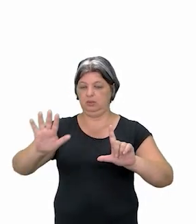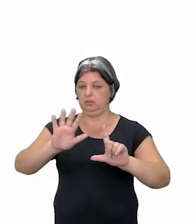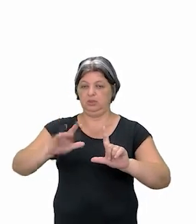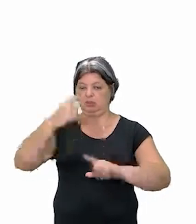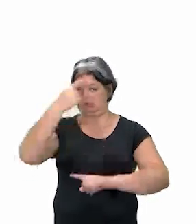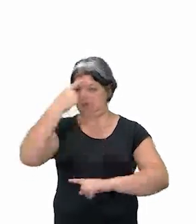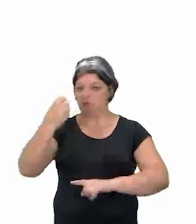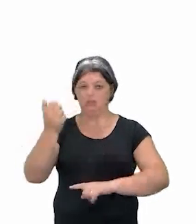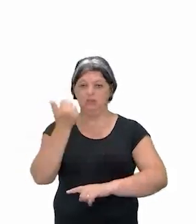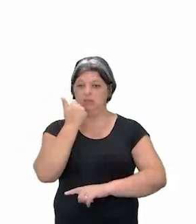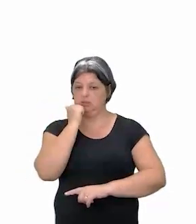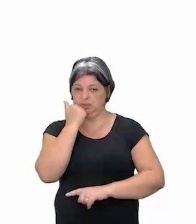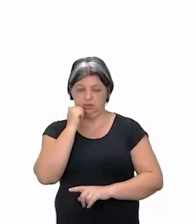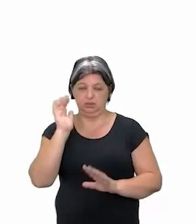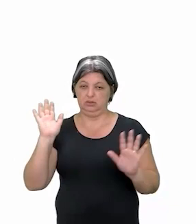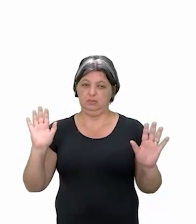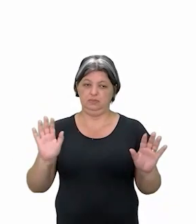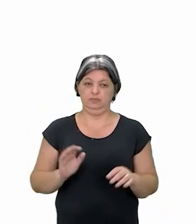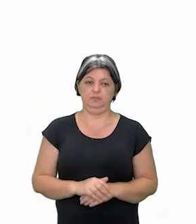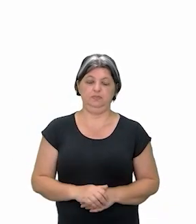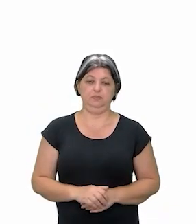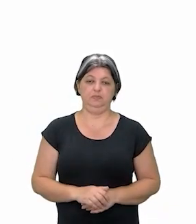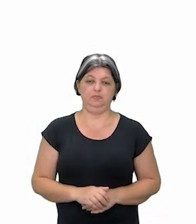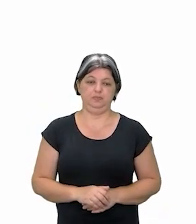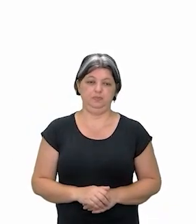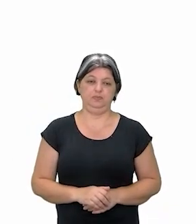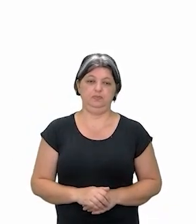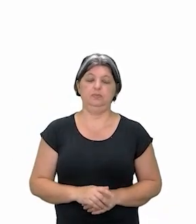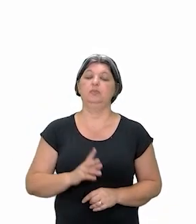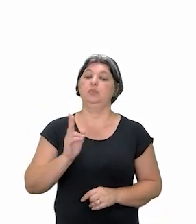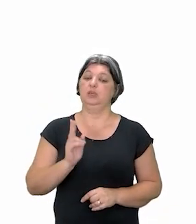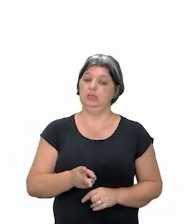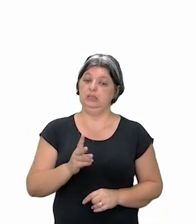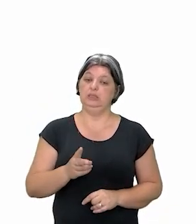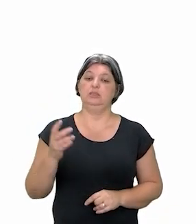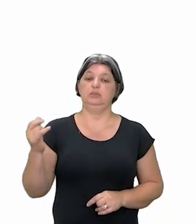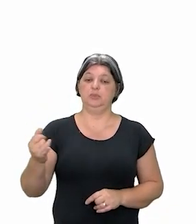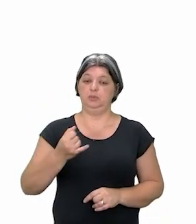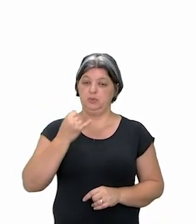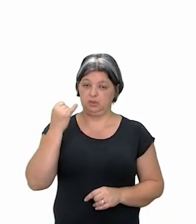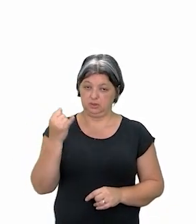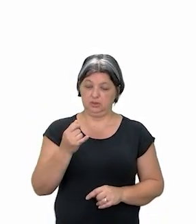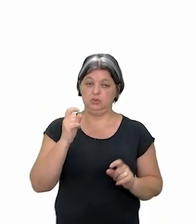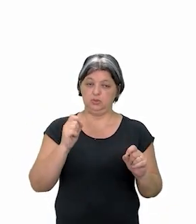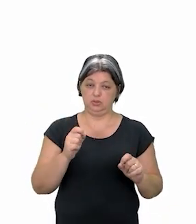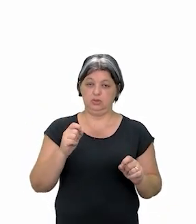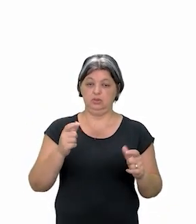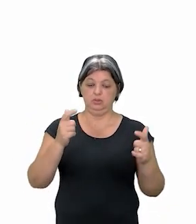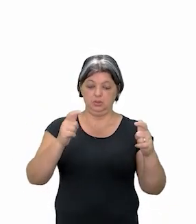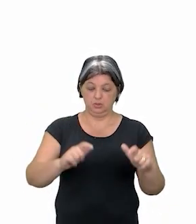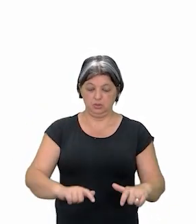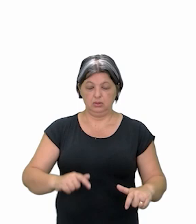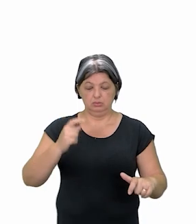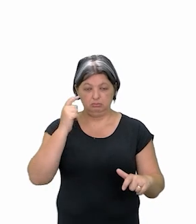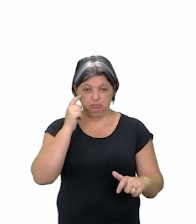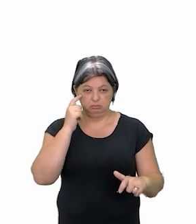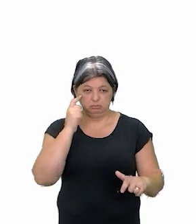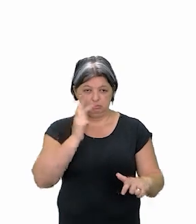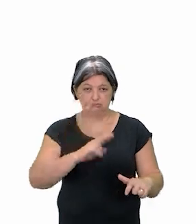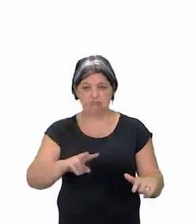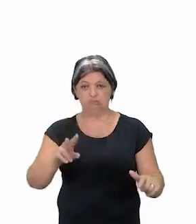de ciências, de ensino de ciências. Portanto, sempre é importante a gente ter um olhar aí mais amplo quando a gente fala em